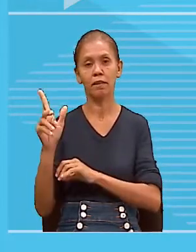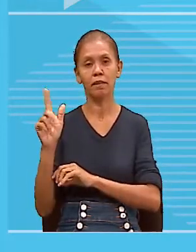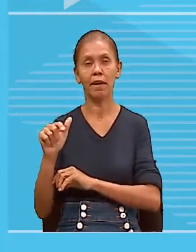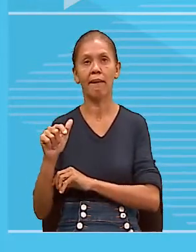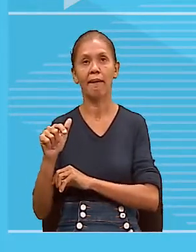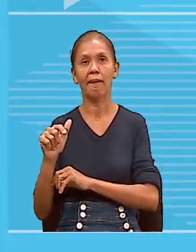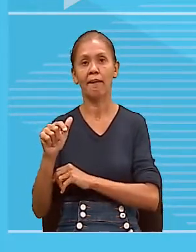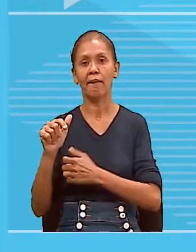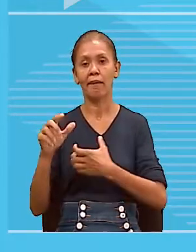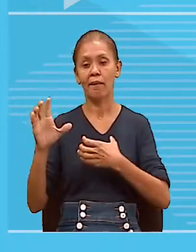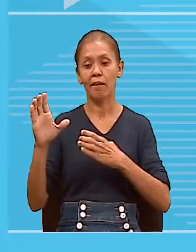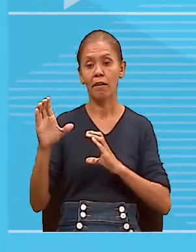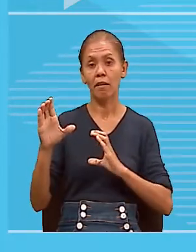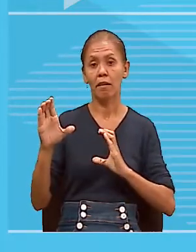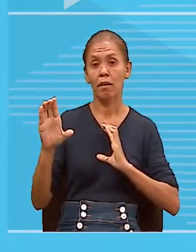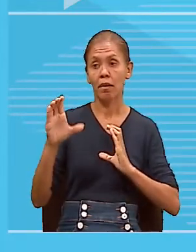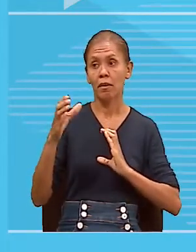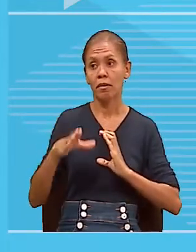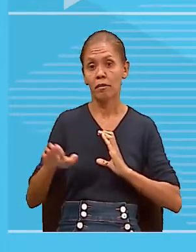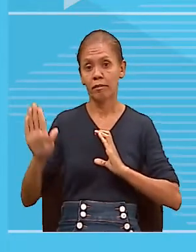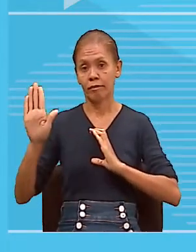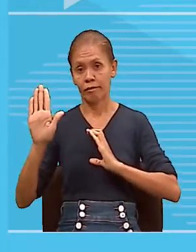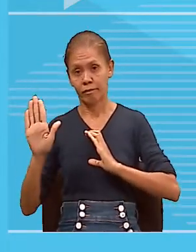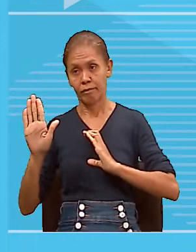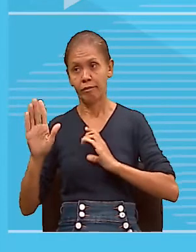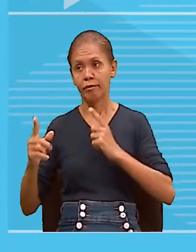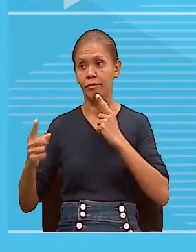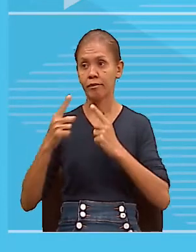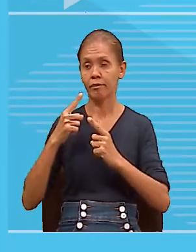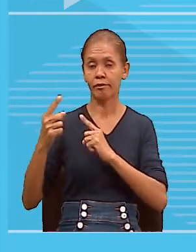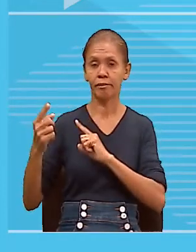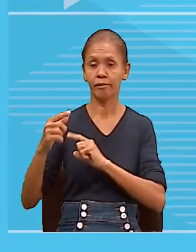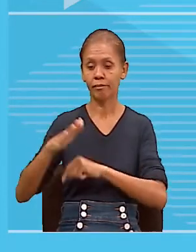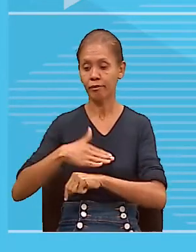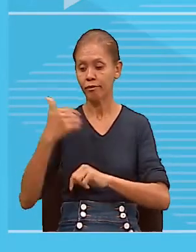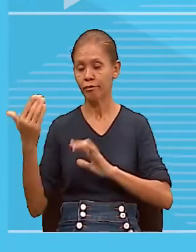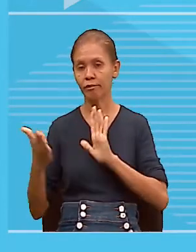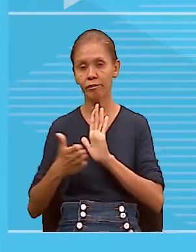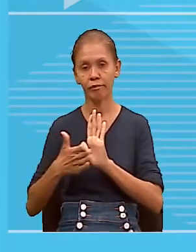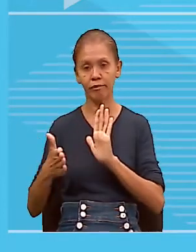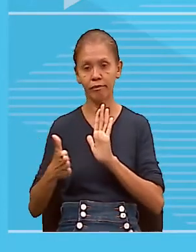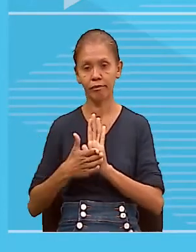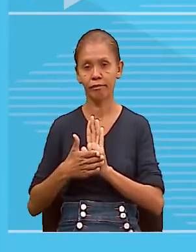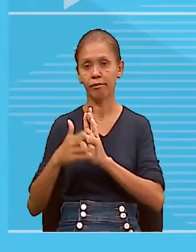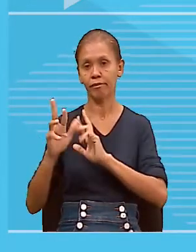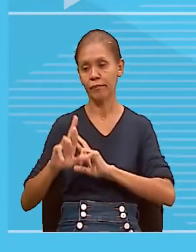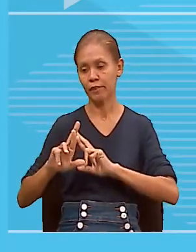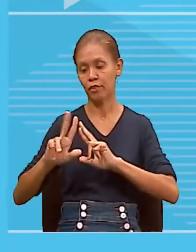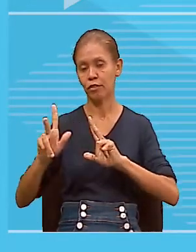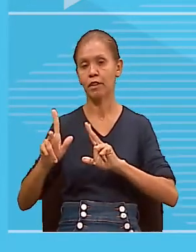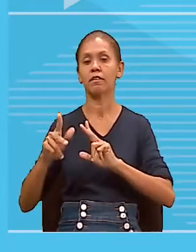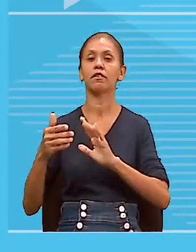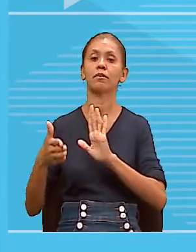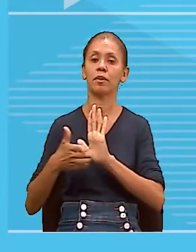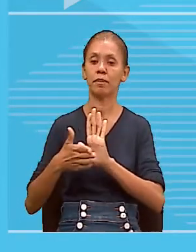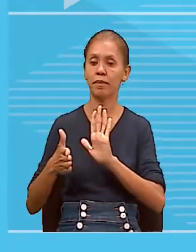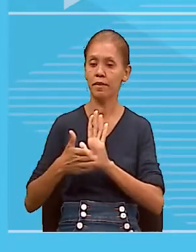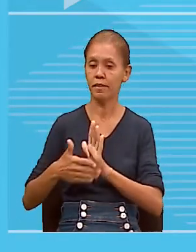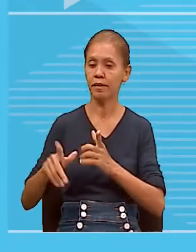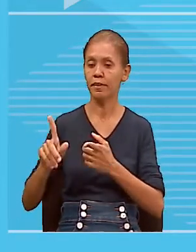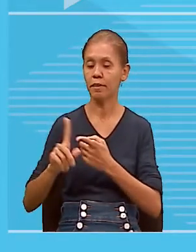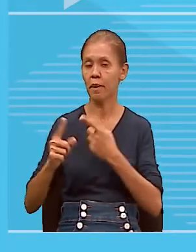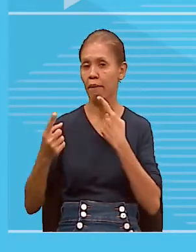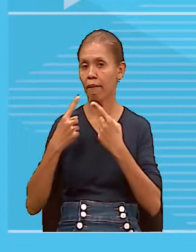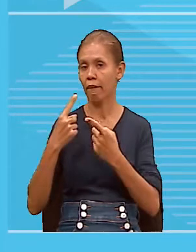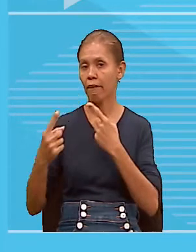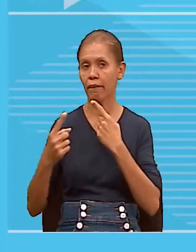candidatos discutir sobre as melhores propostas ou sobre as propostas diferenças de propostas e